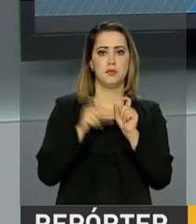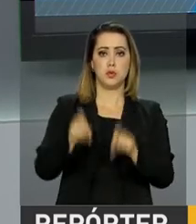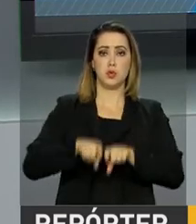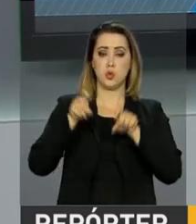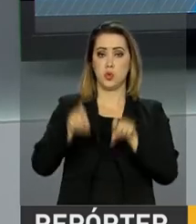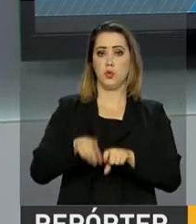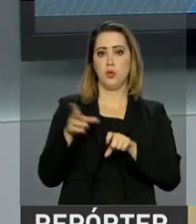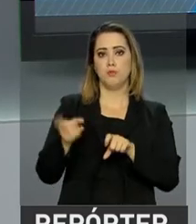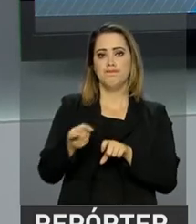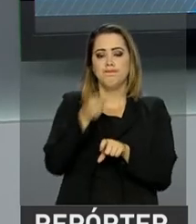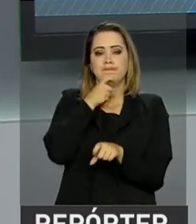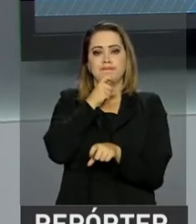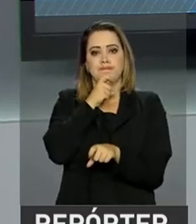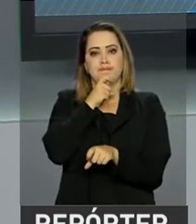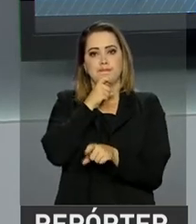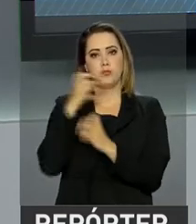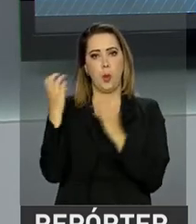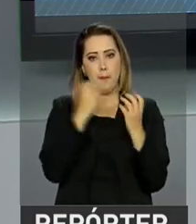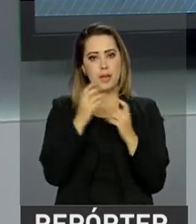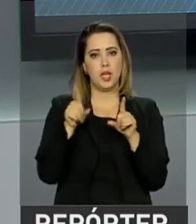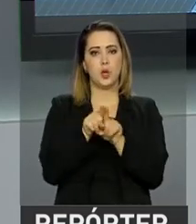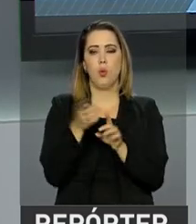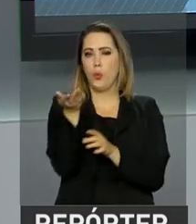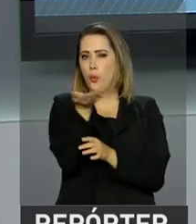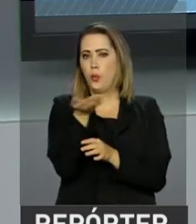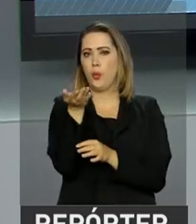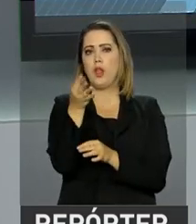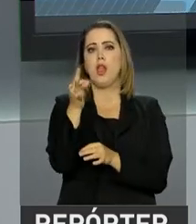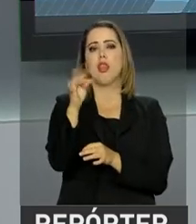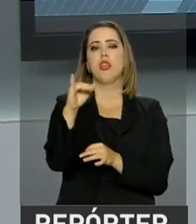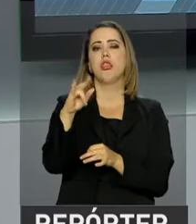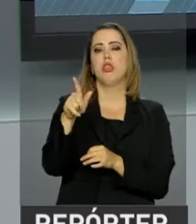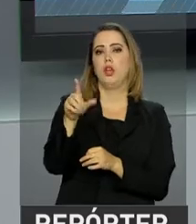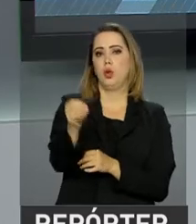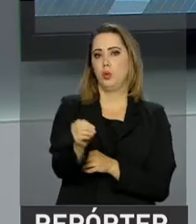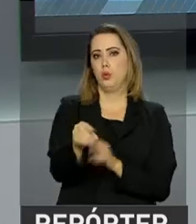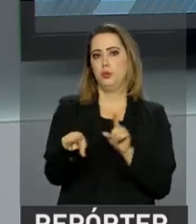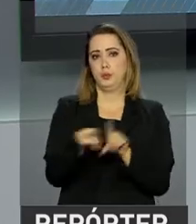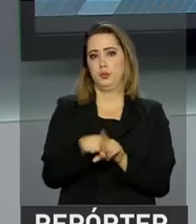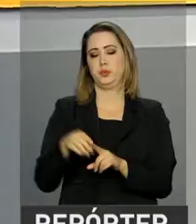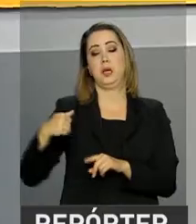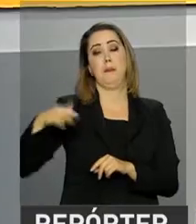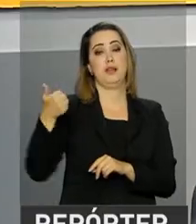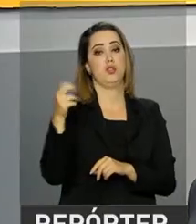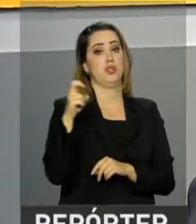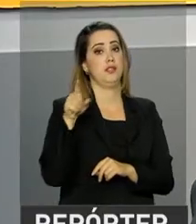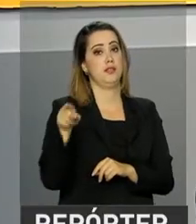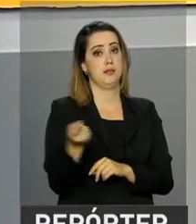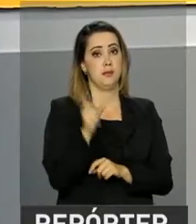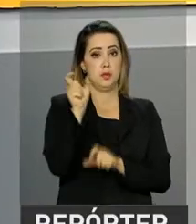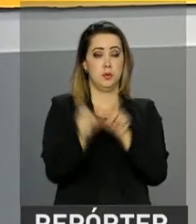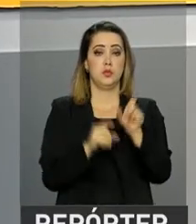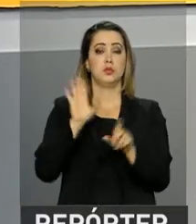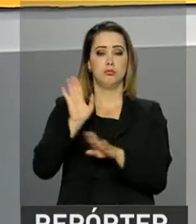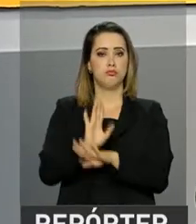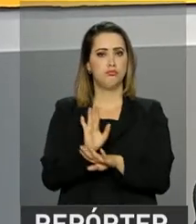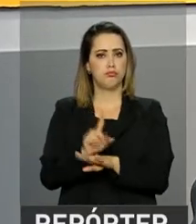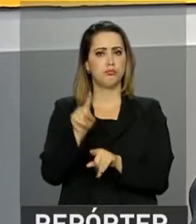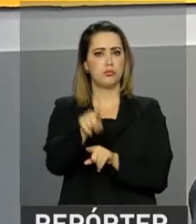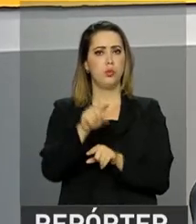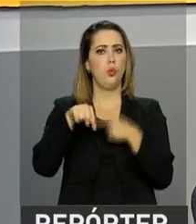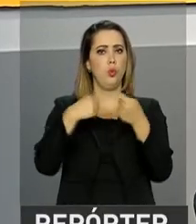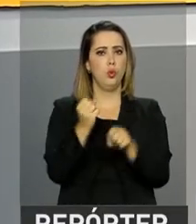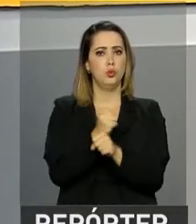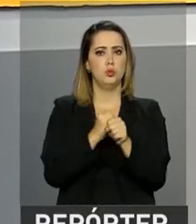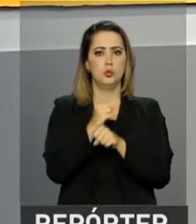com destaque para o milho eo trigo mais de 15 mil produtores foram beneficiados e para o ano que vem o ministério da agricultura